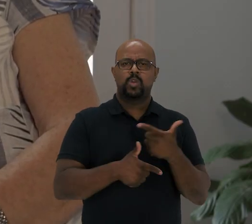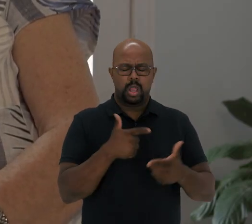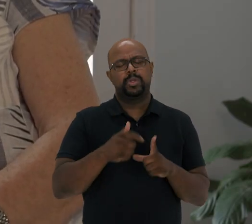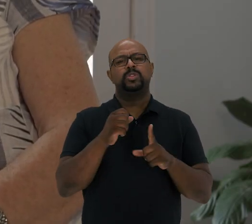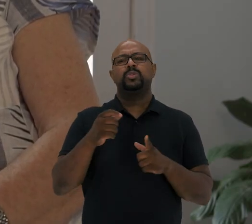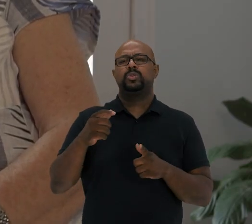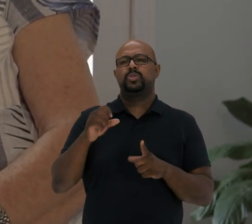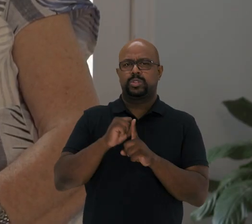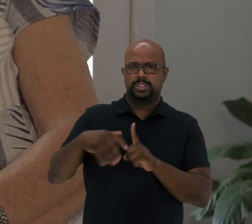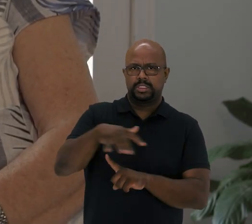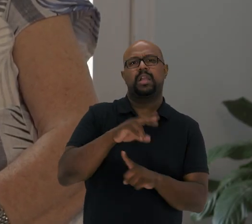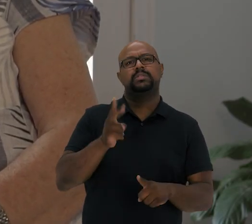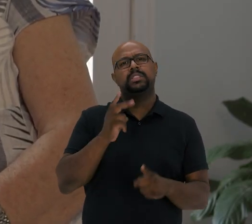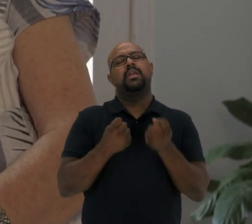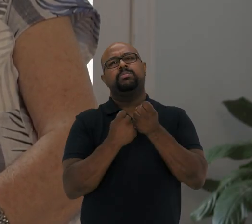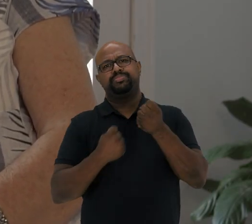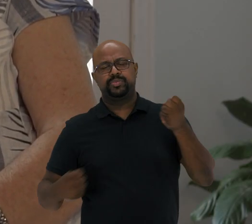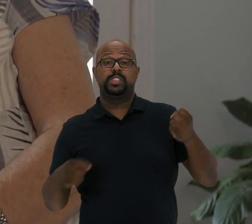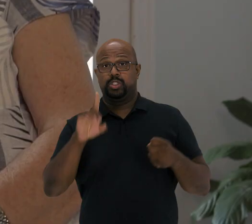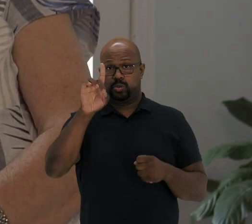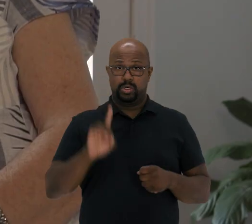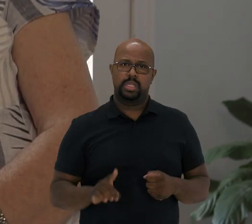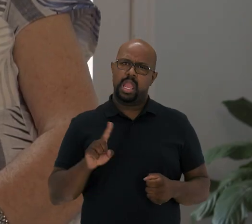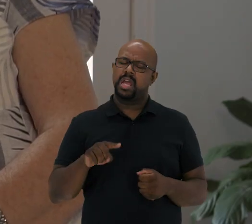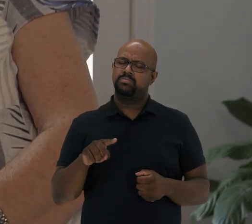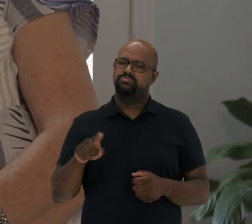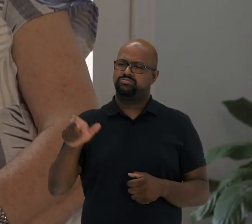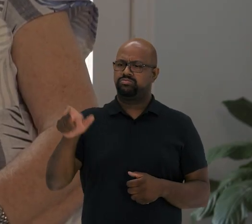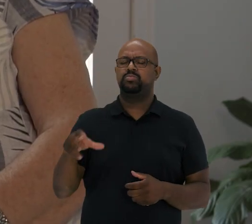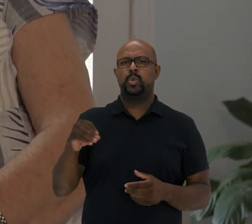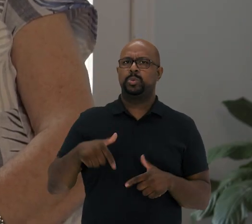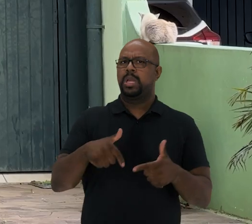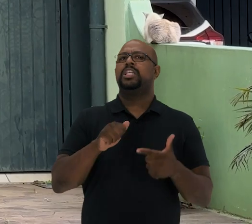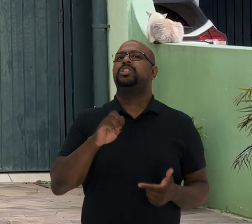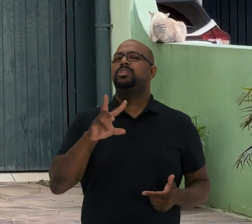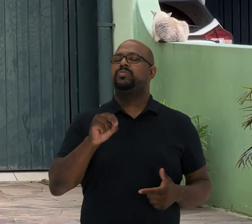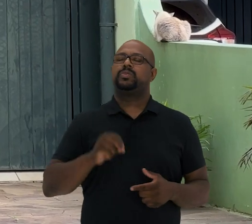obras sociais, foi sempre da diretoria. Era um membro muito ativo.